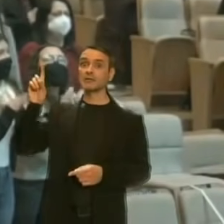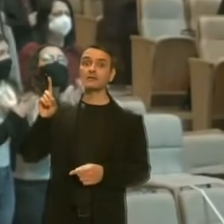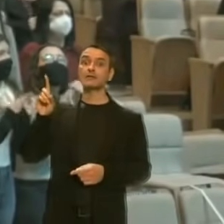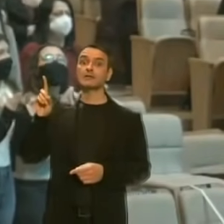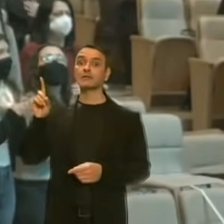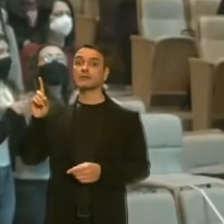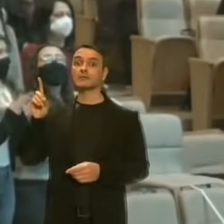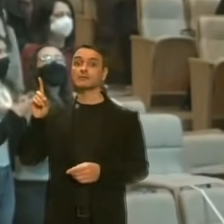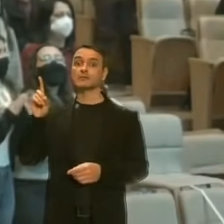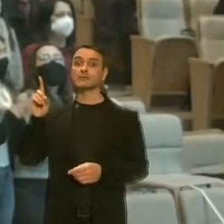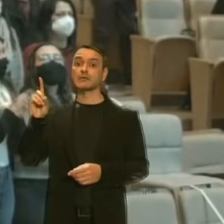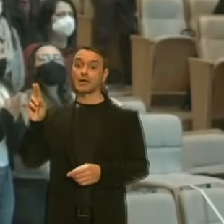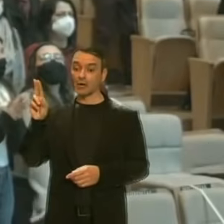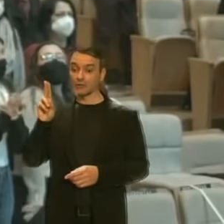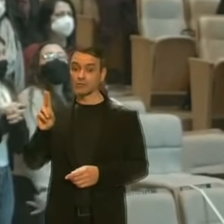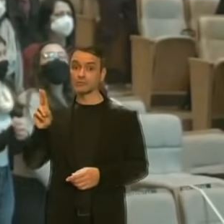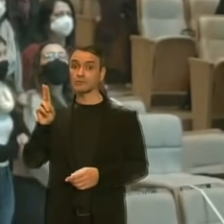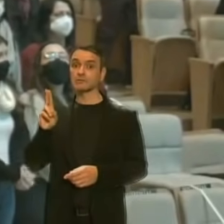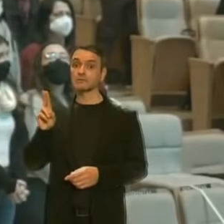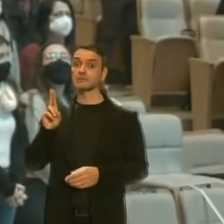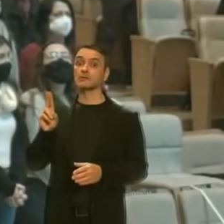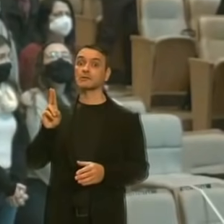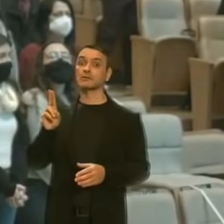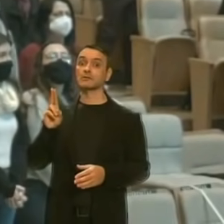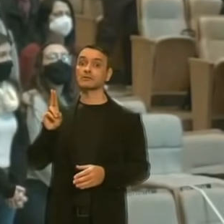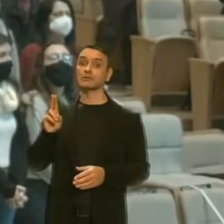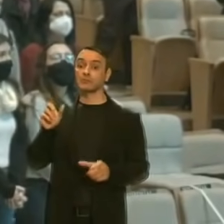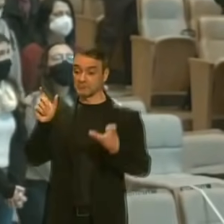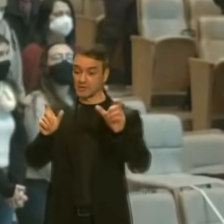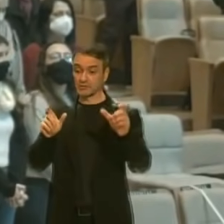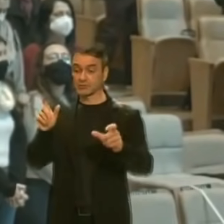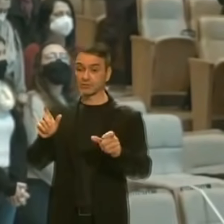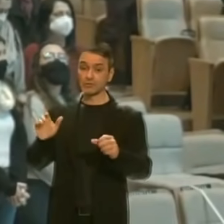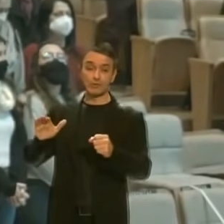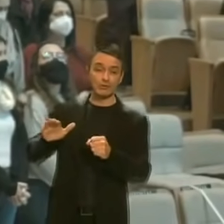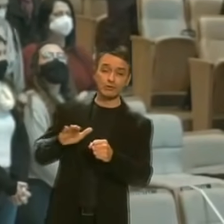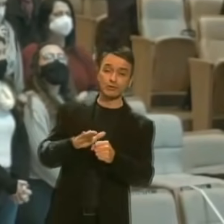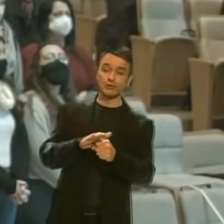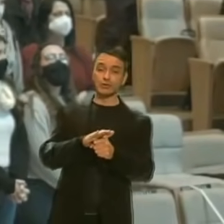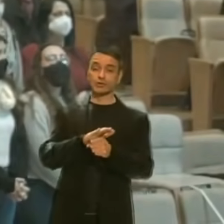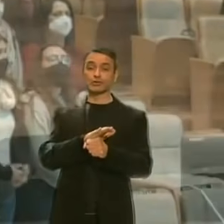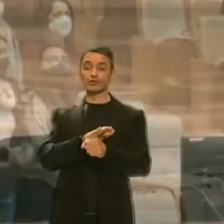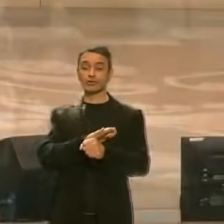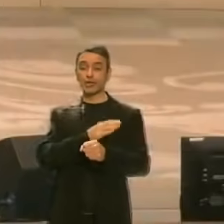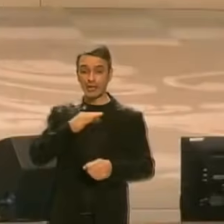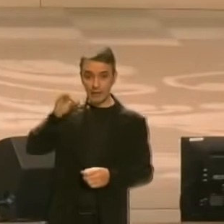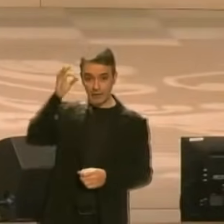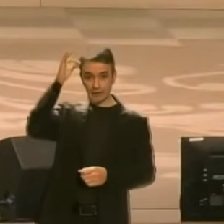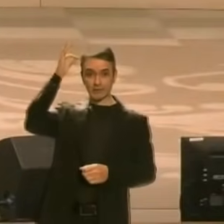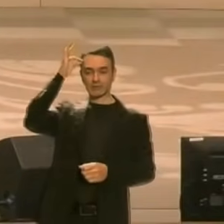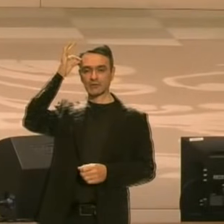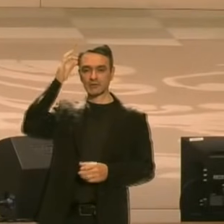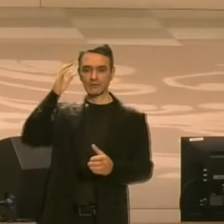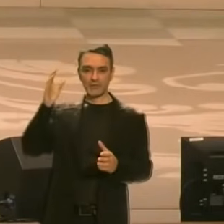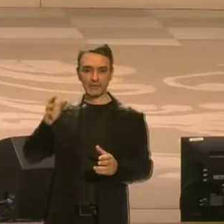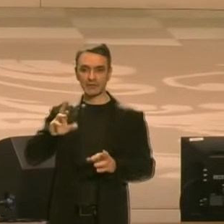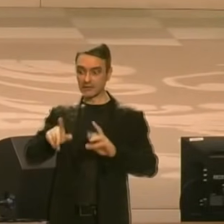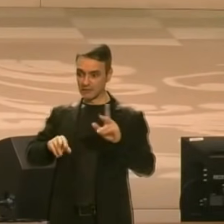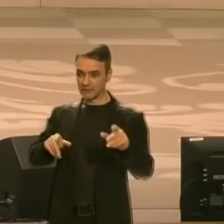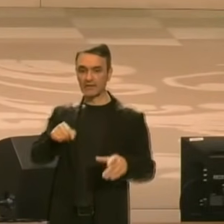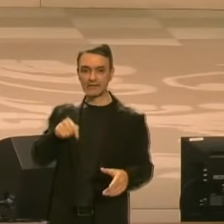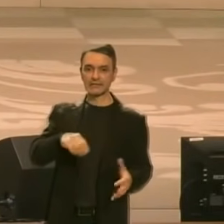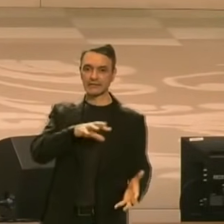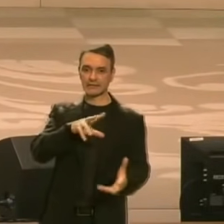um povo cheio do Espírito para fazer diferença nessa terra.